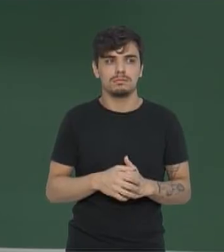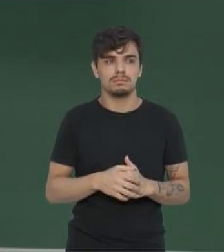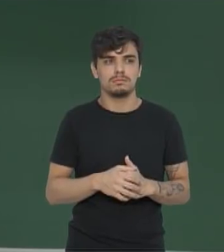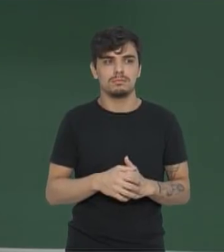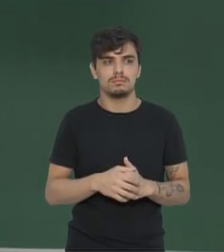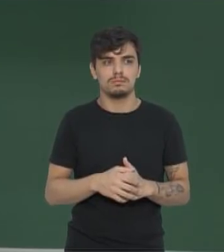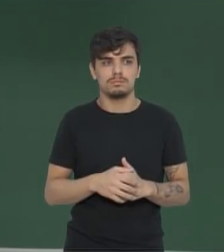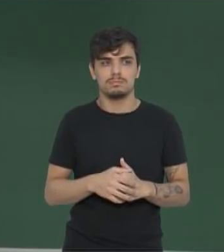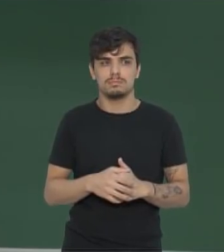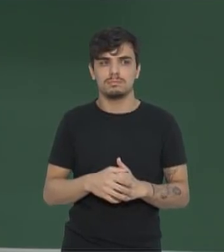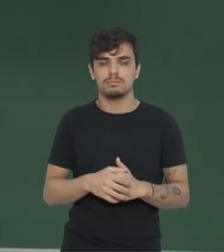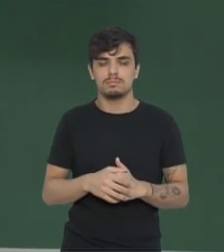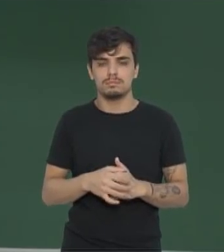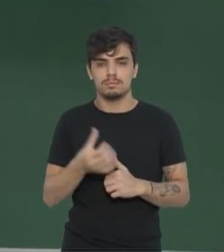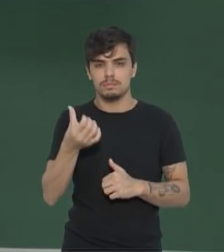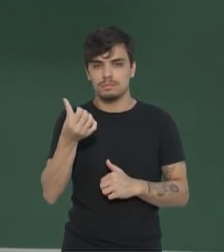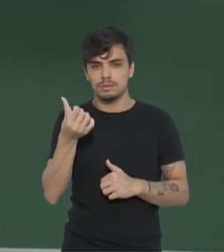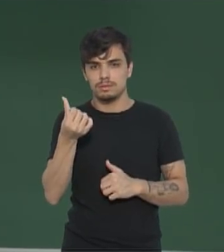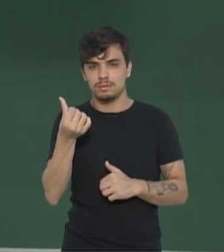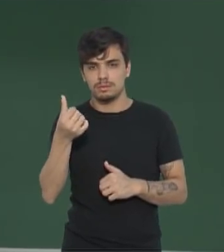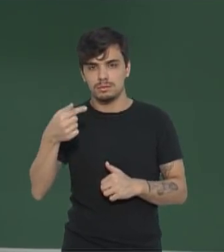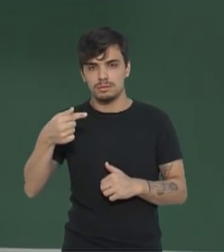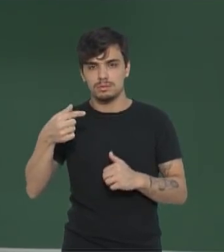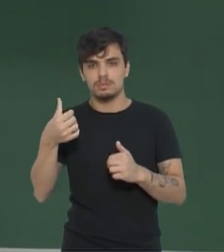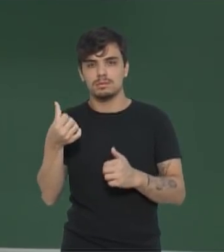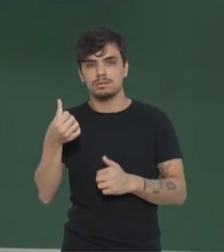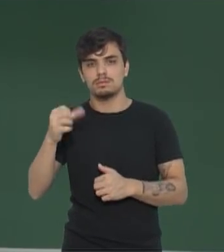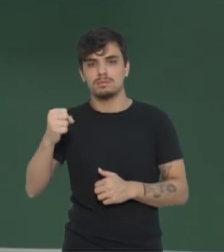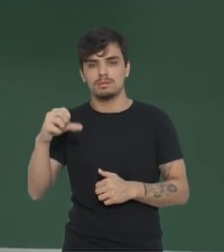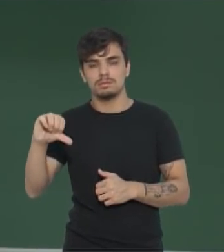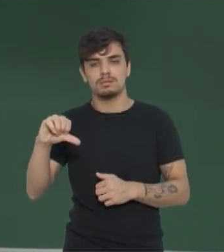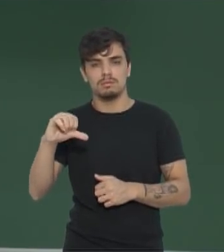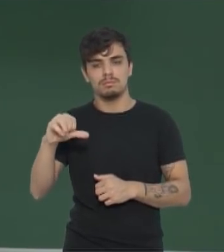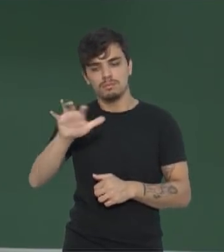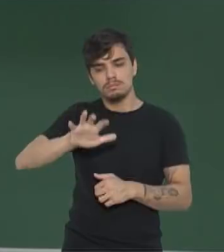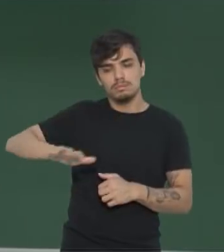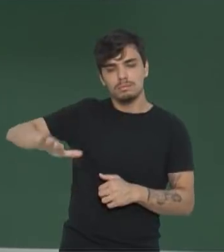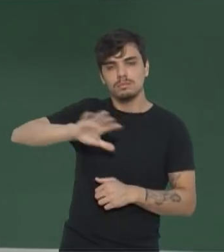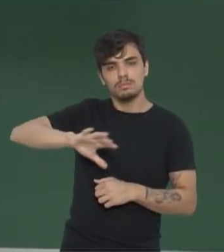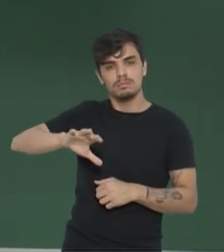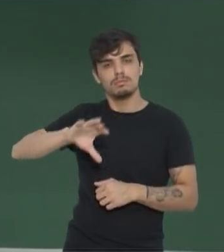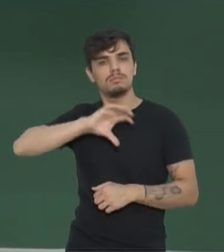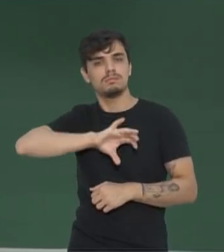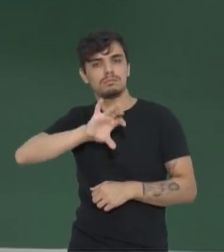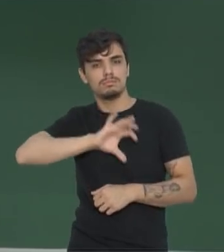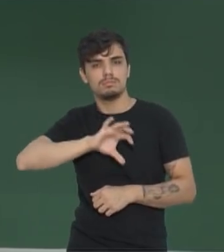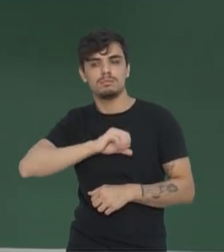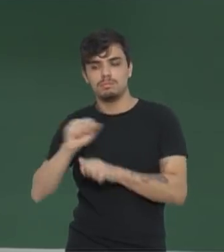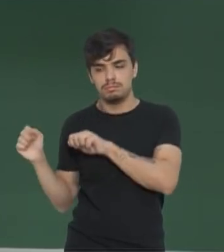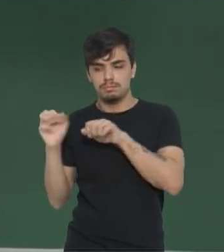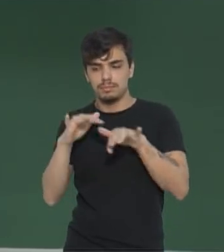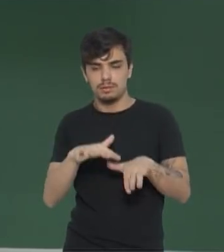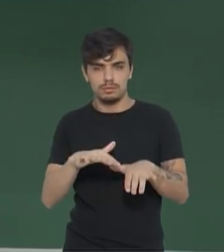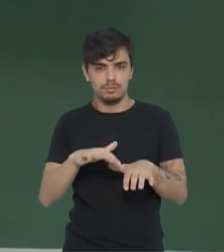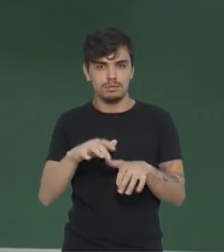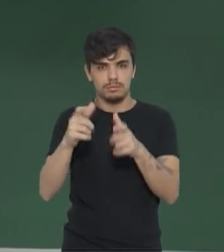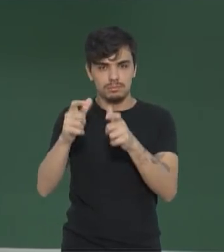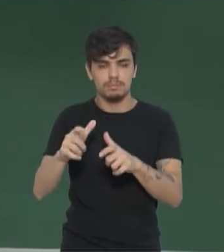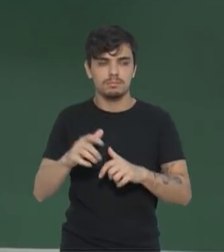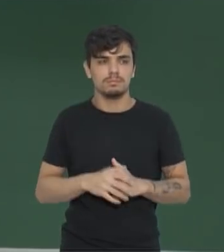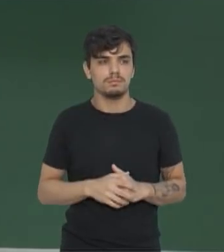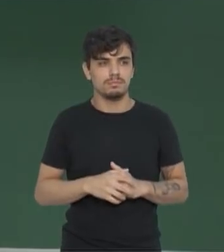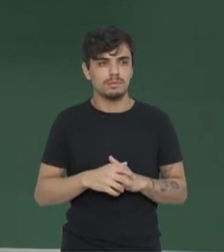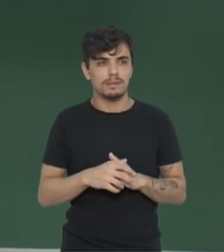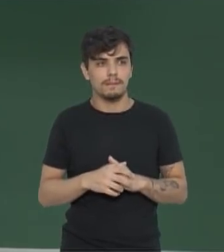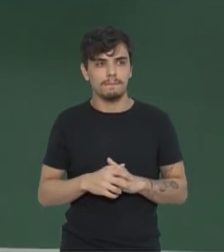Entre 667 a 699, a região de Portugal que vai ser dominada por esses califados,